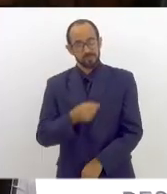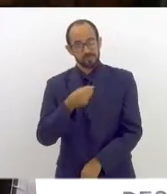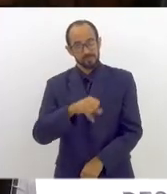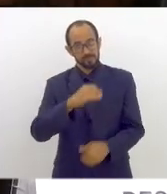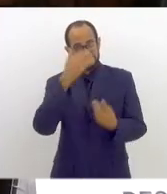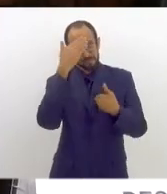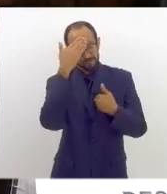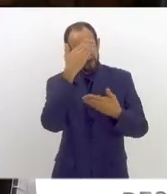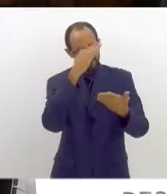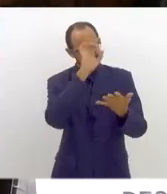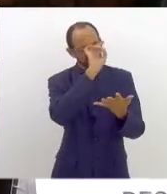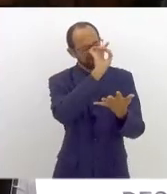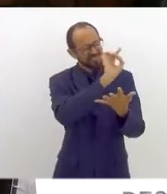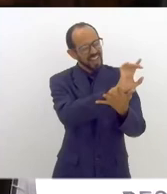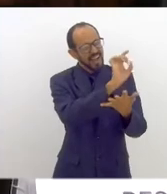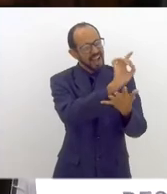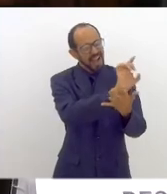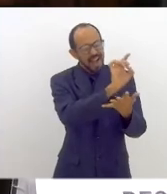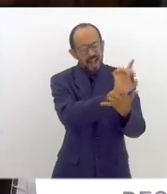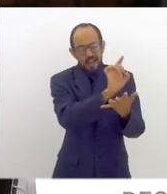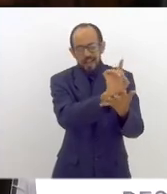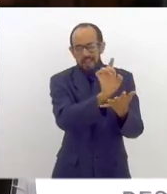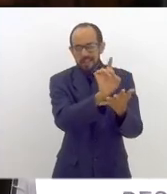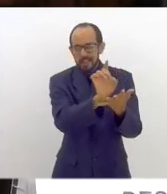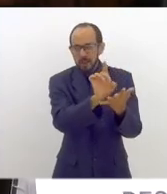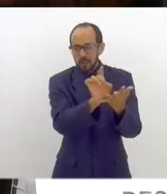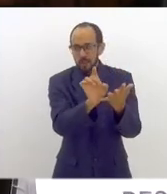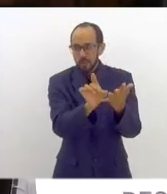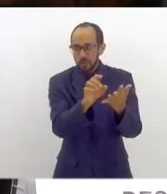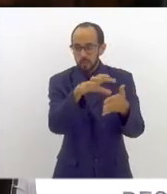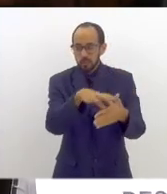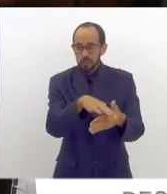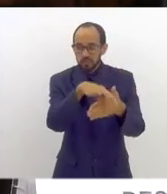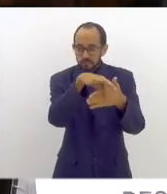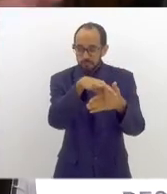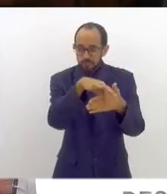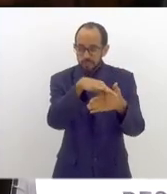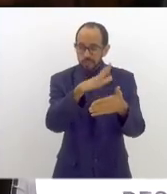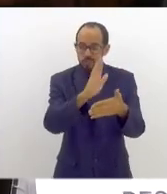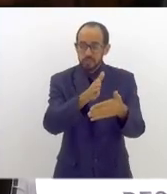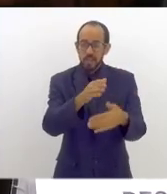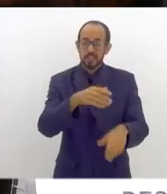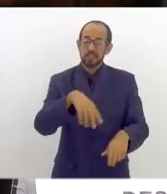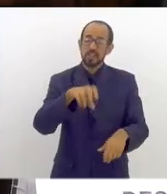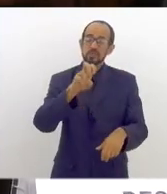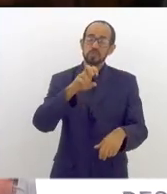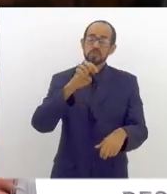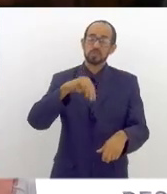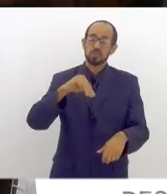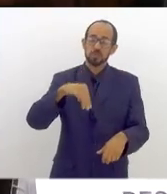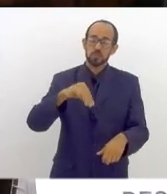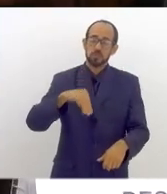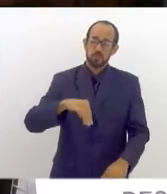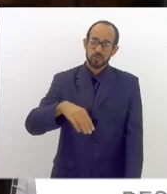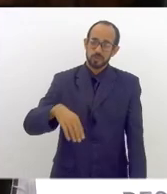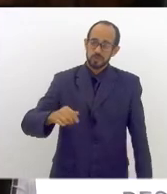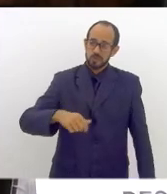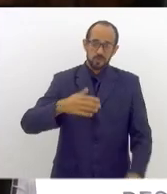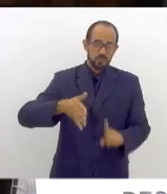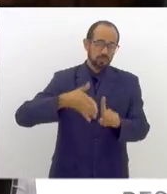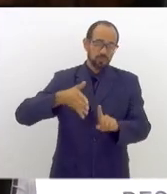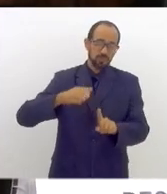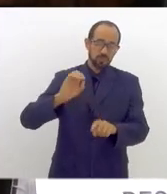iluminar todas as autoridades dos Presentes eu já levaria os cinco minutos algum